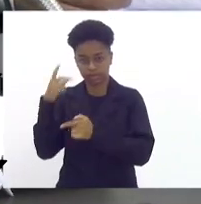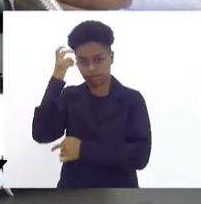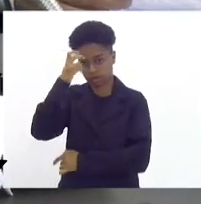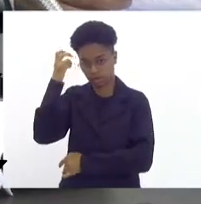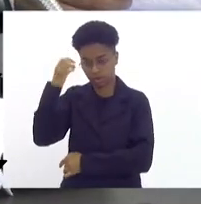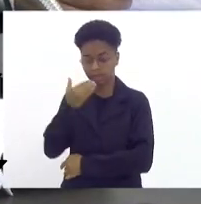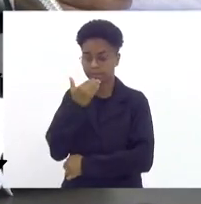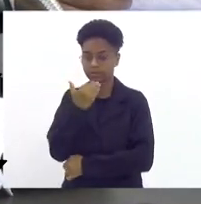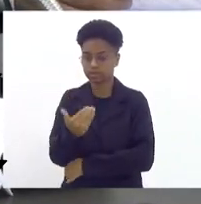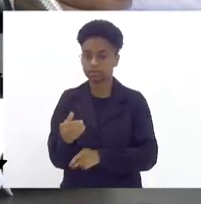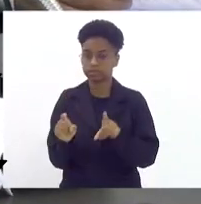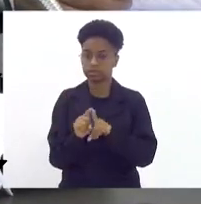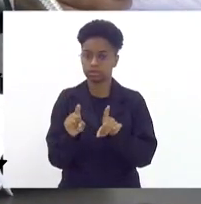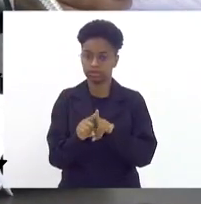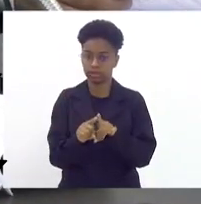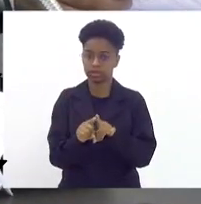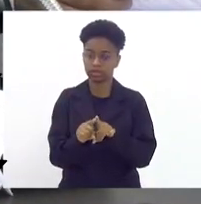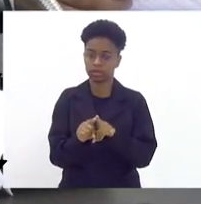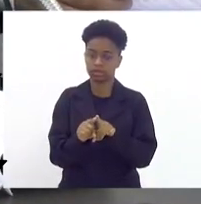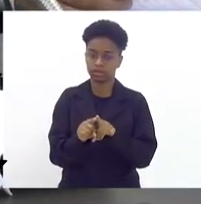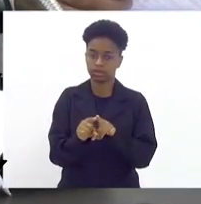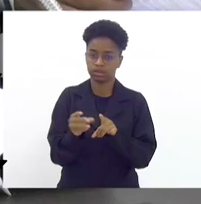pedindo